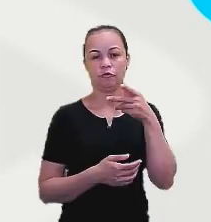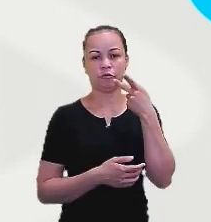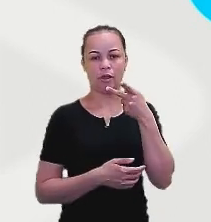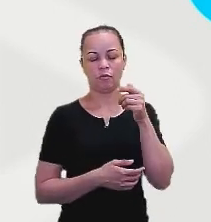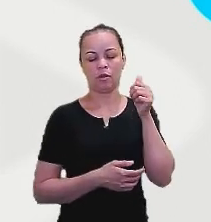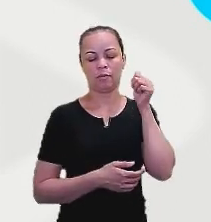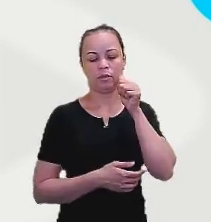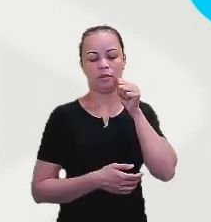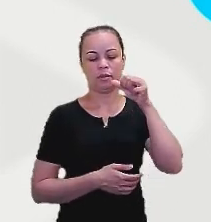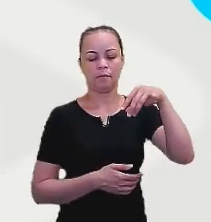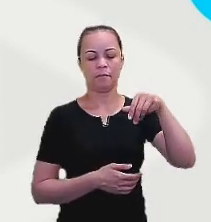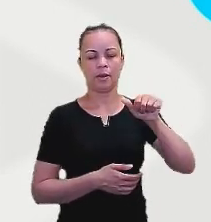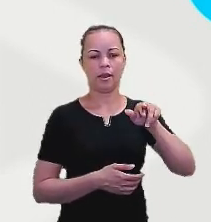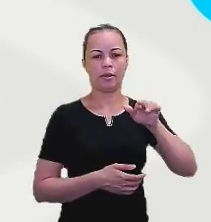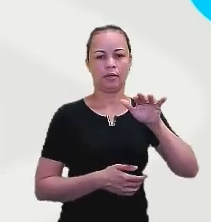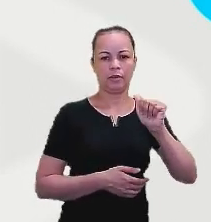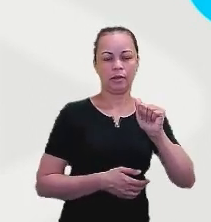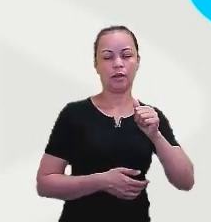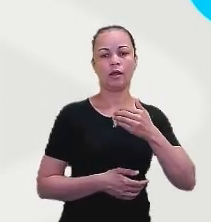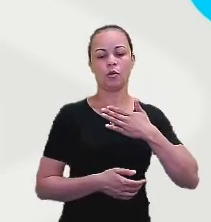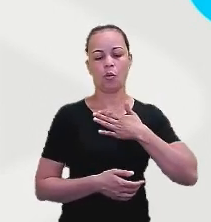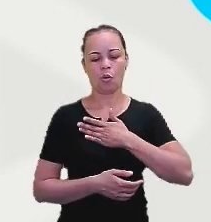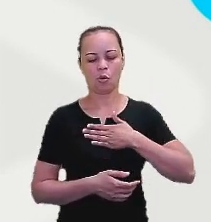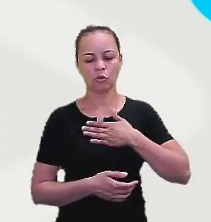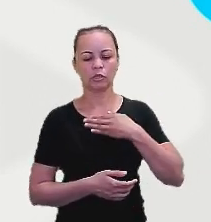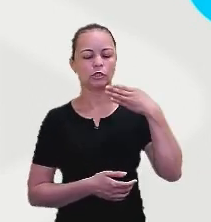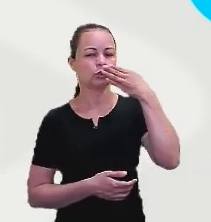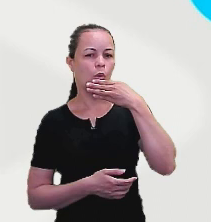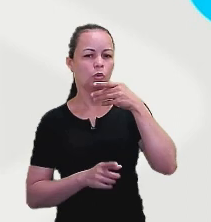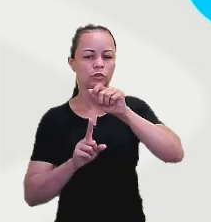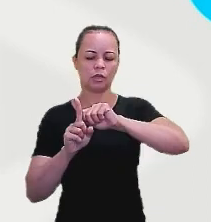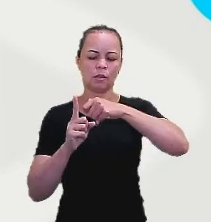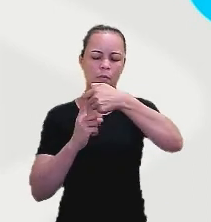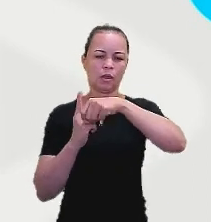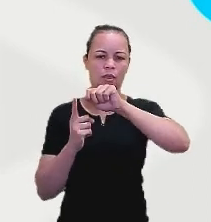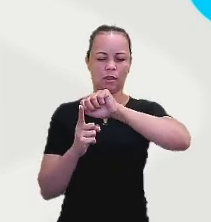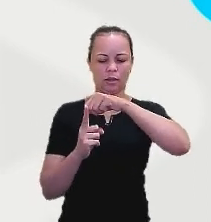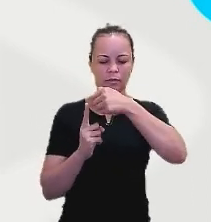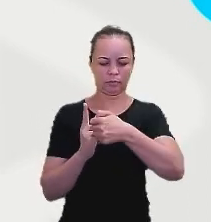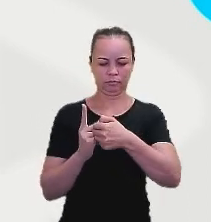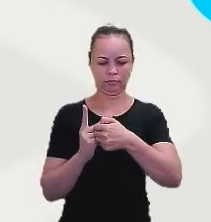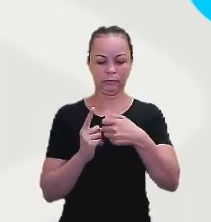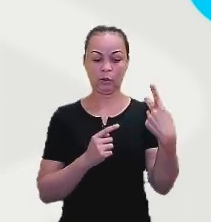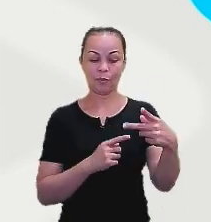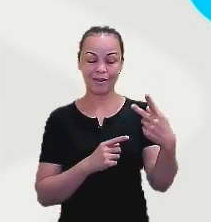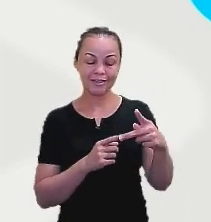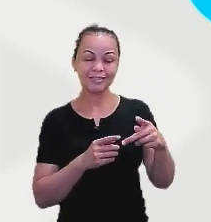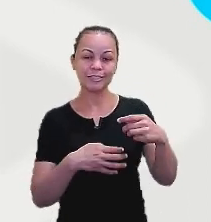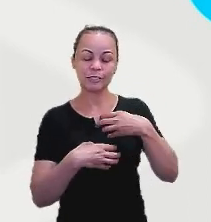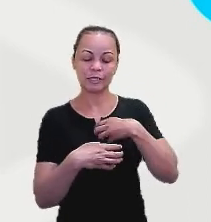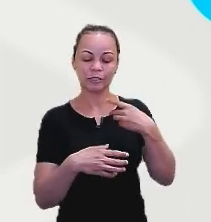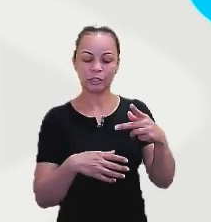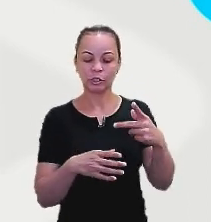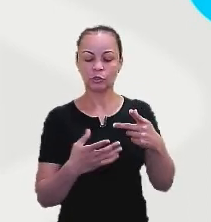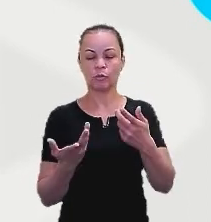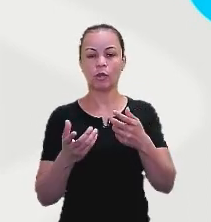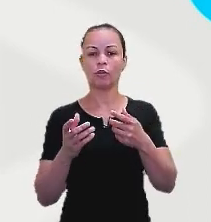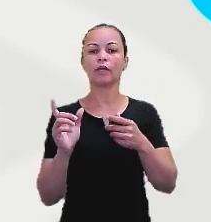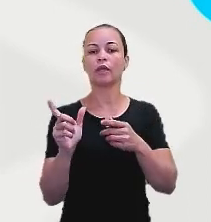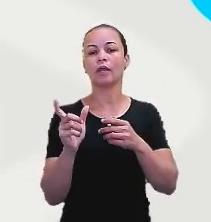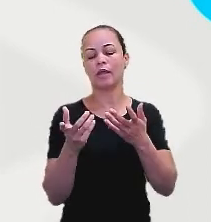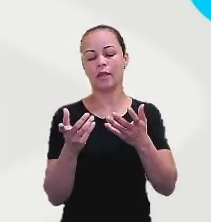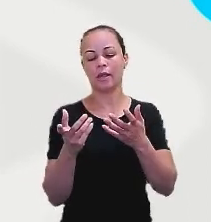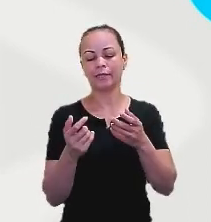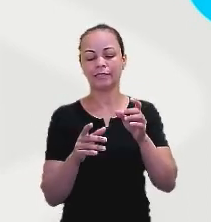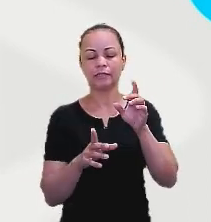de banana. Então, esse doce destacado aí, ele está no seu sentido denotativo, né? Porque eu estou falando realmente de um doce. Mas se